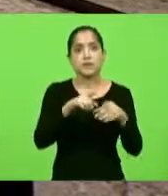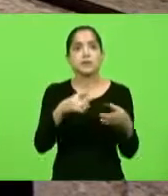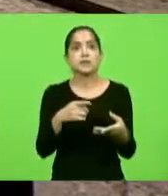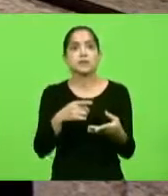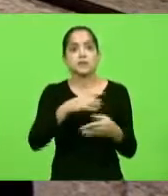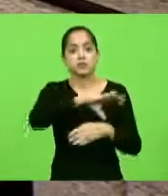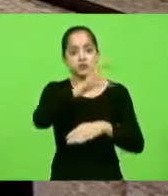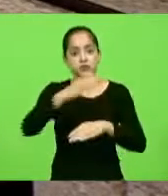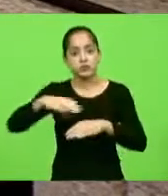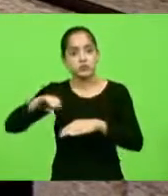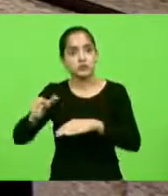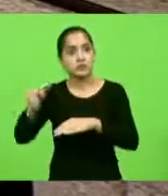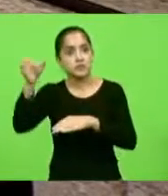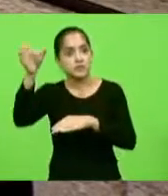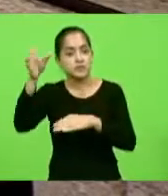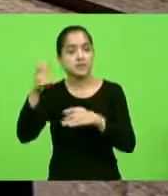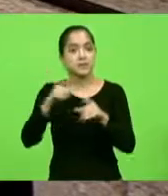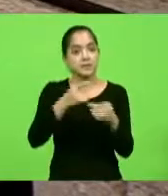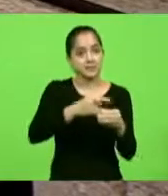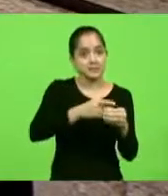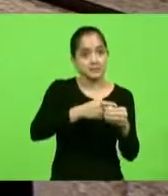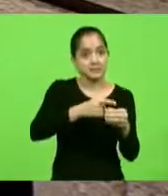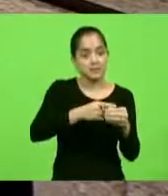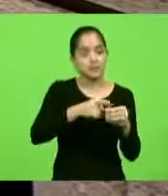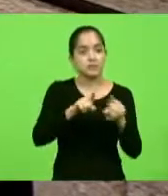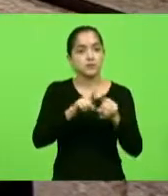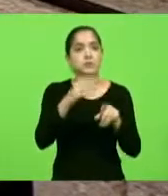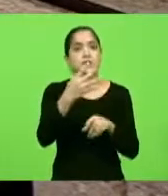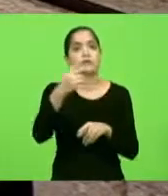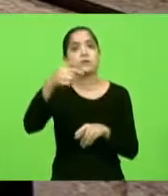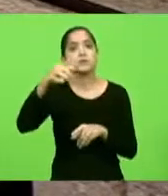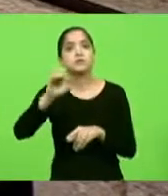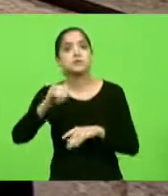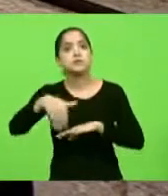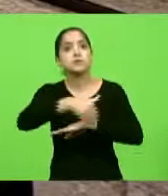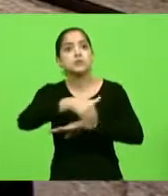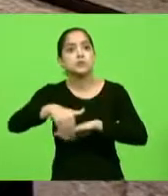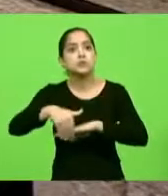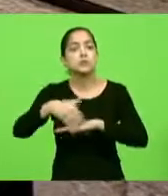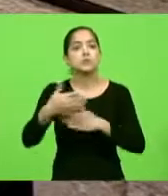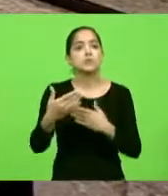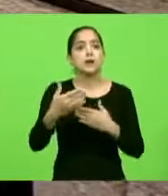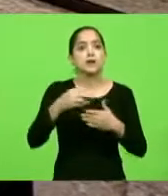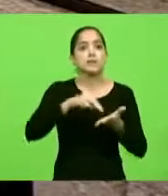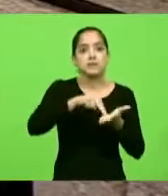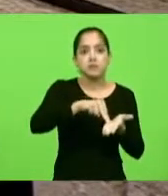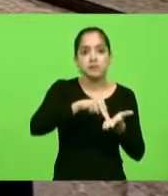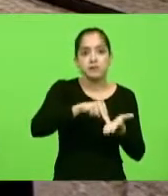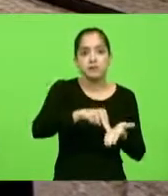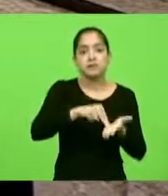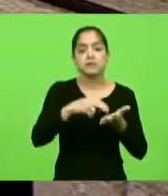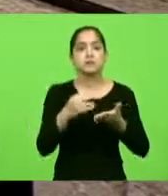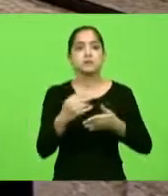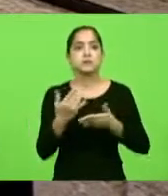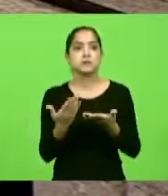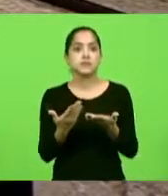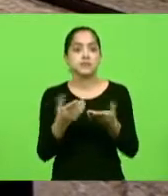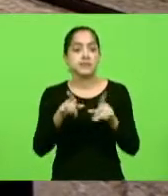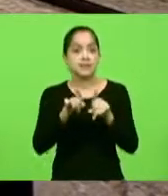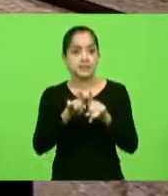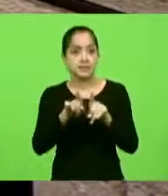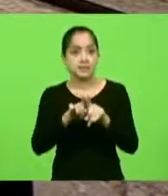serão 100 milhões, quanto também na 470, 200 milhões de navegantes a Indaial, e também